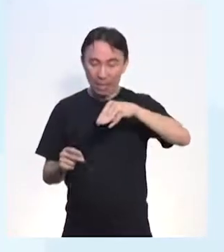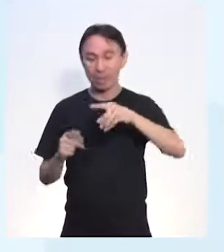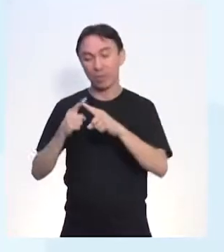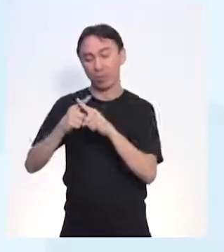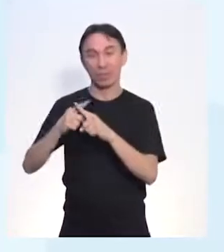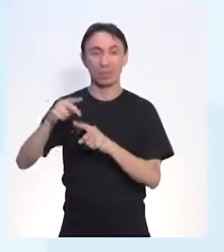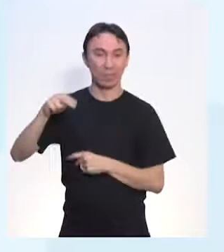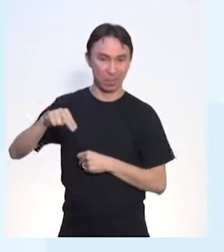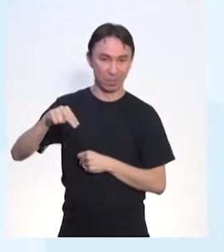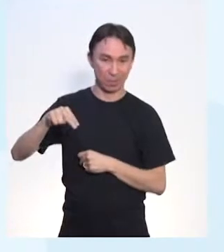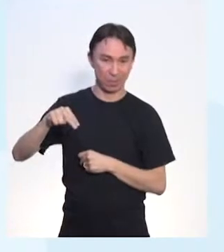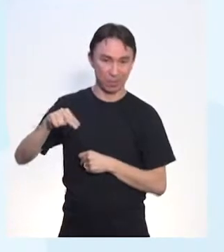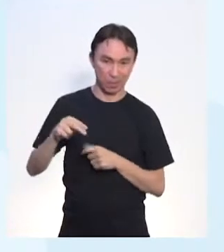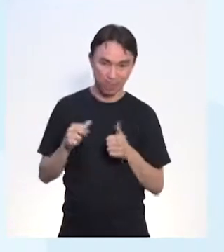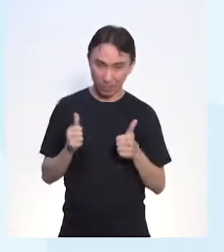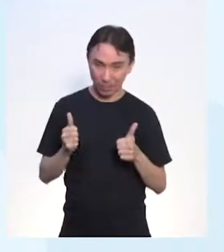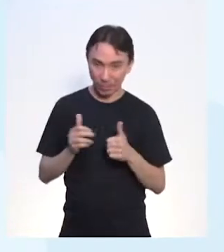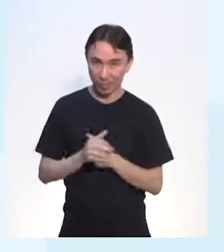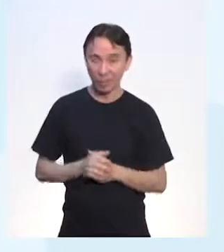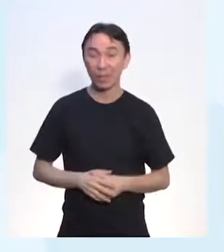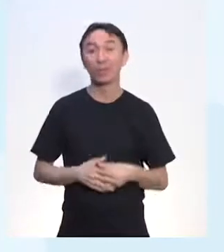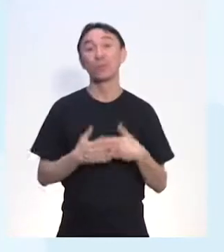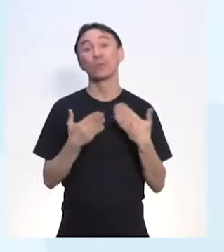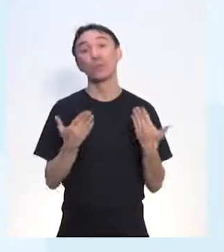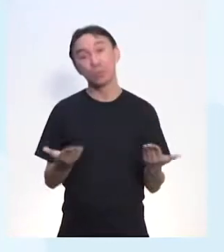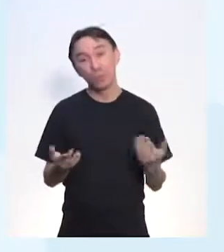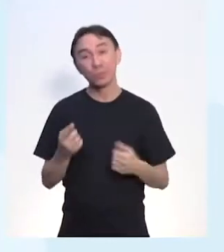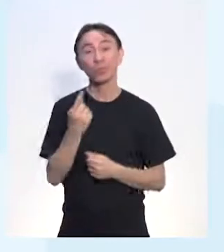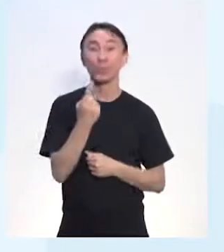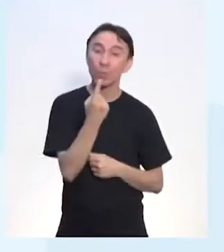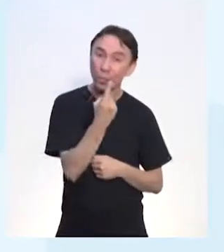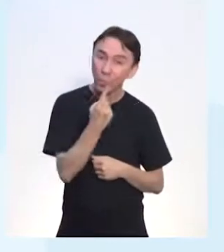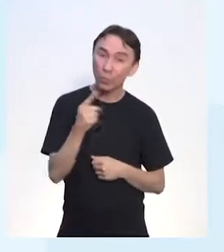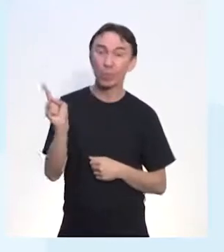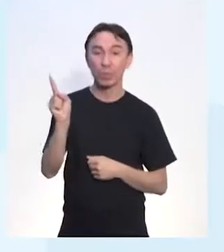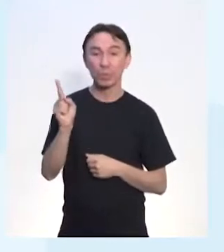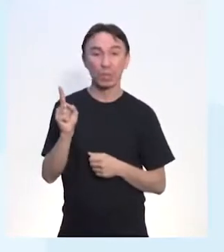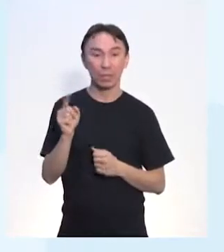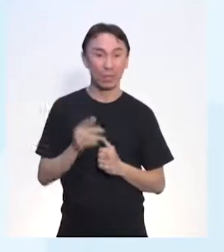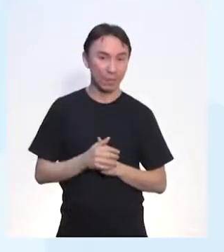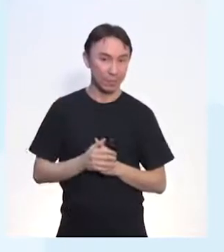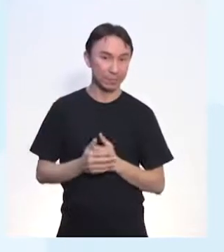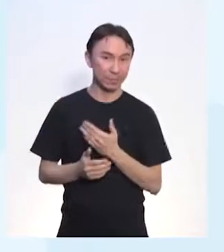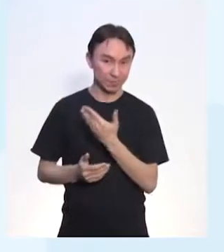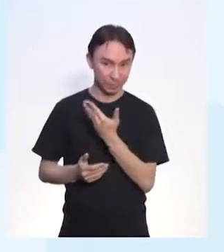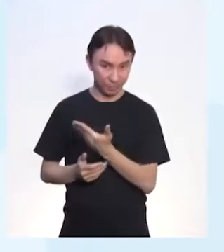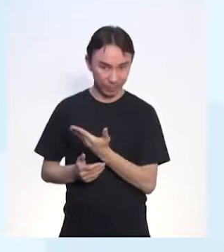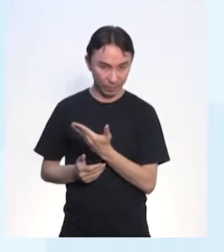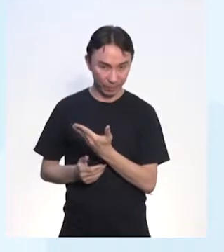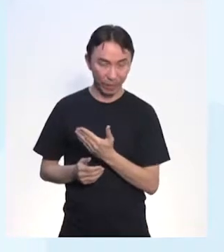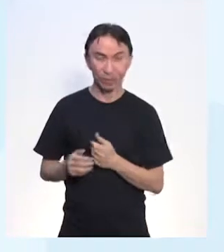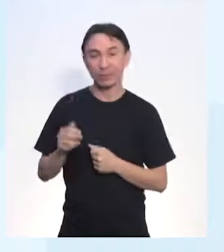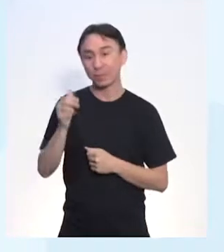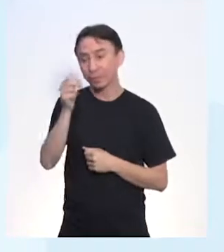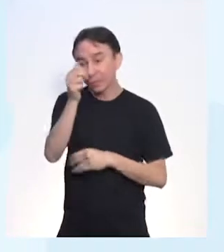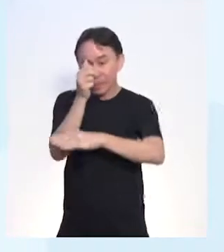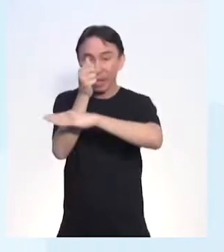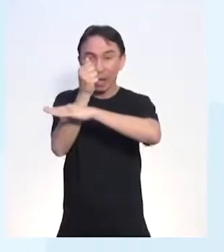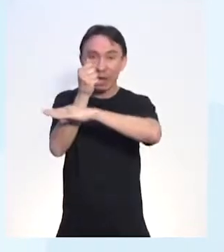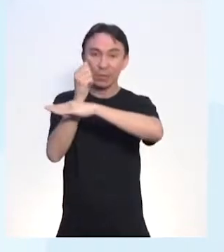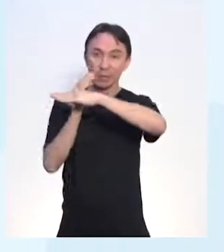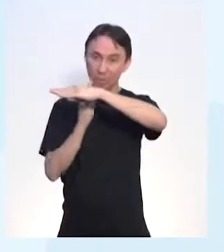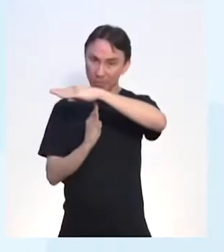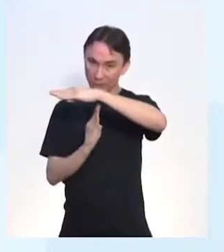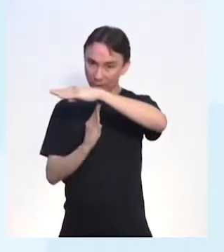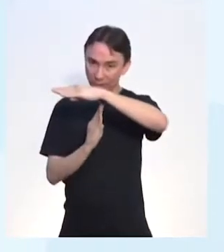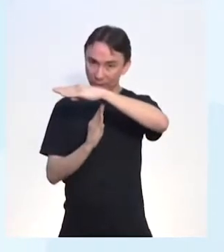vezes N. E nossa última relação. Eu tenho A sobre B, que é igual